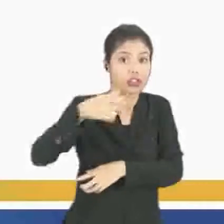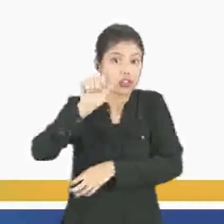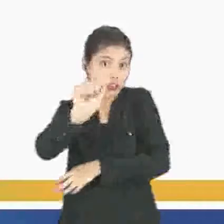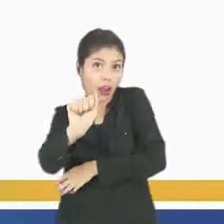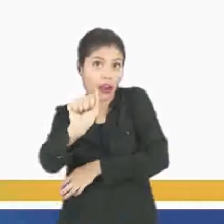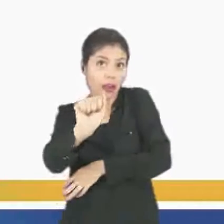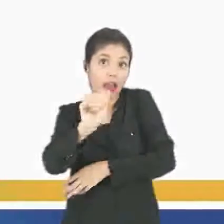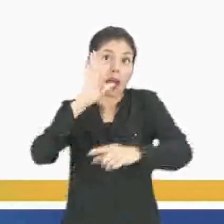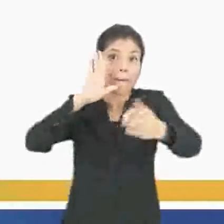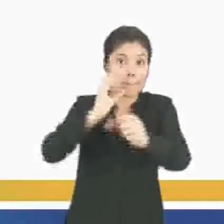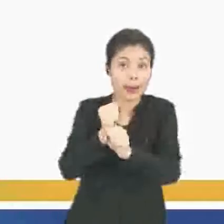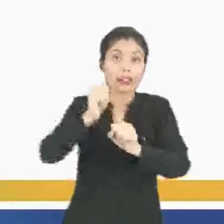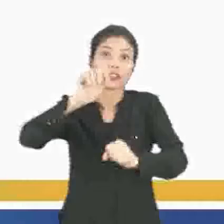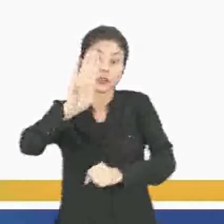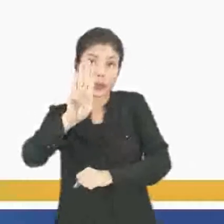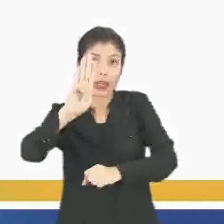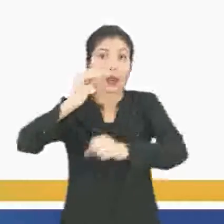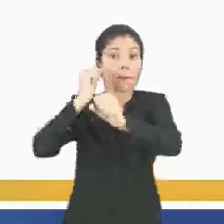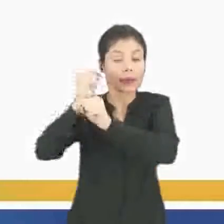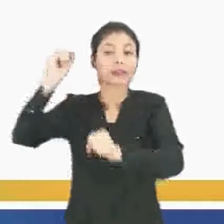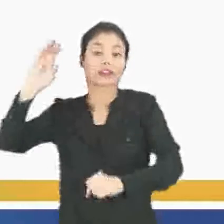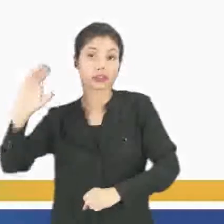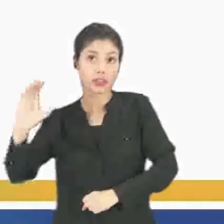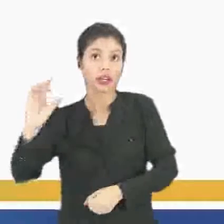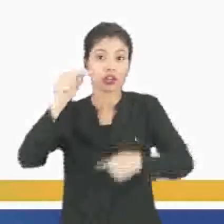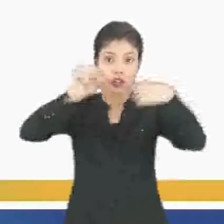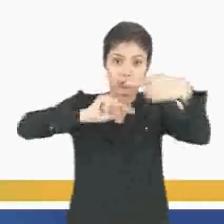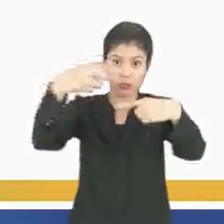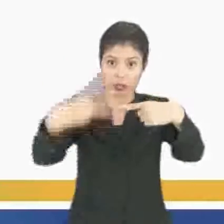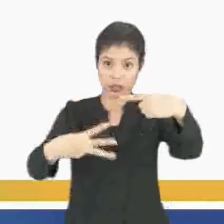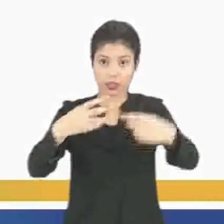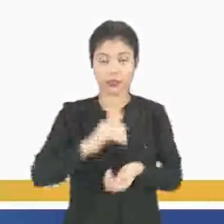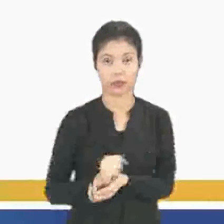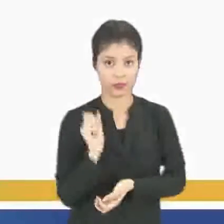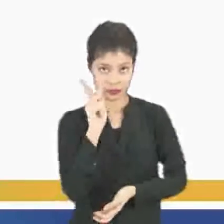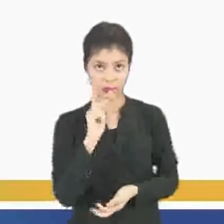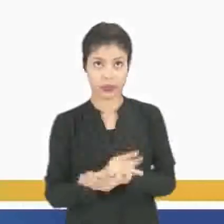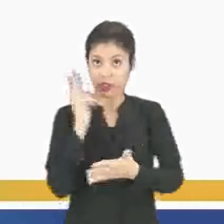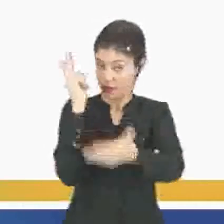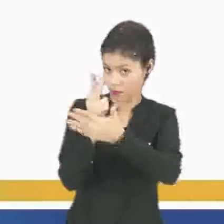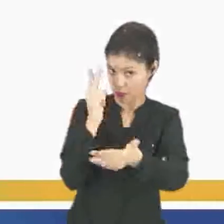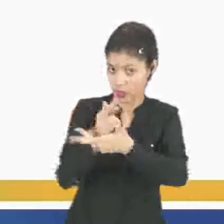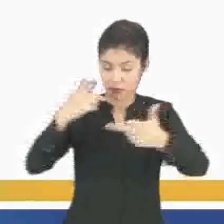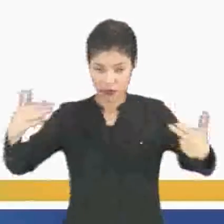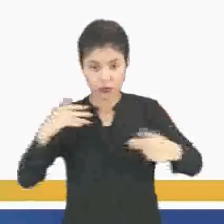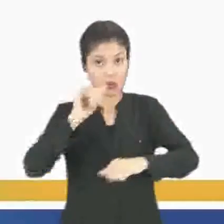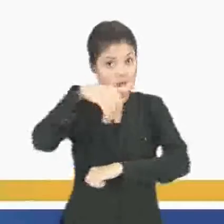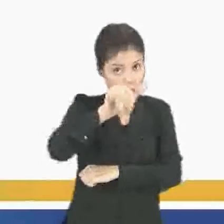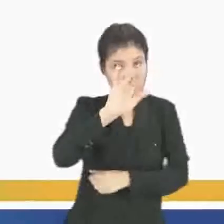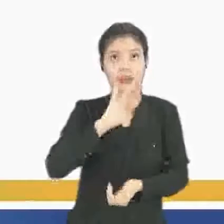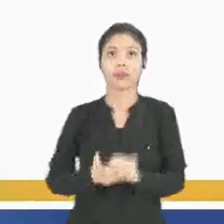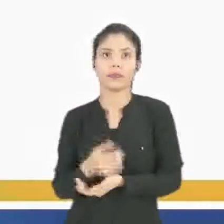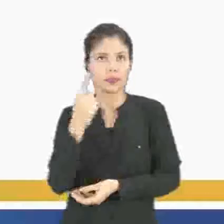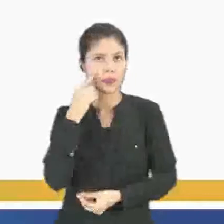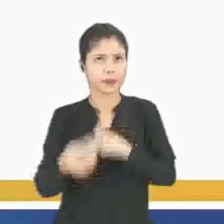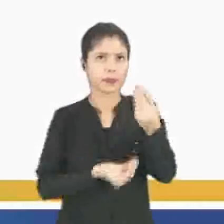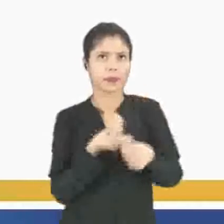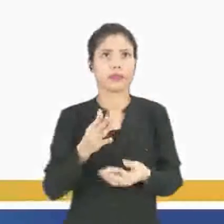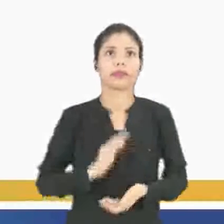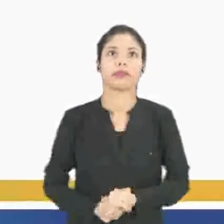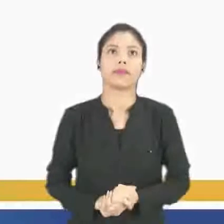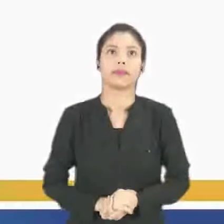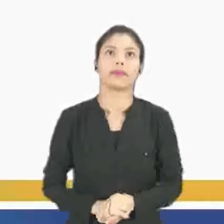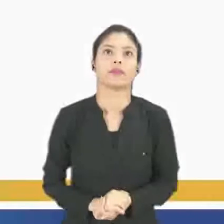de A, mais x de B, mais x de C e dividir por 3, ok? A mesma coisa em relação ao Y. Então, bora ver como é que fica isso,